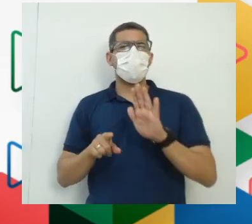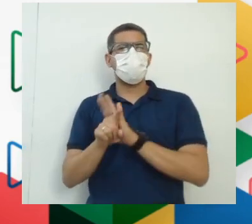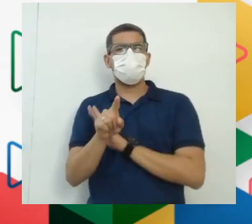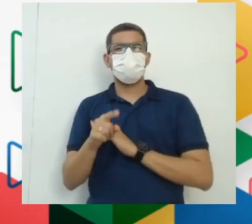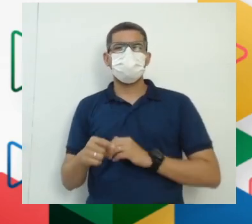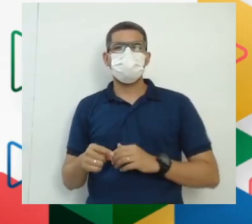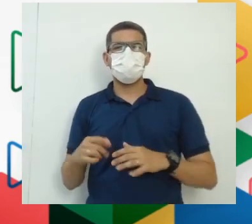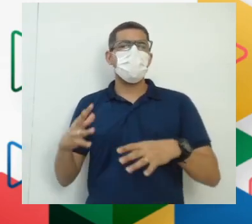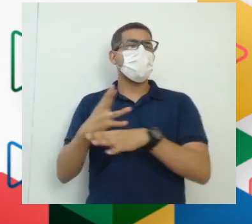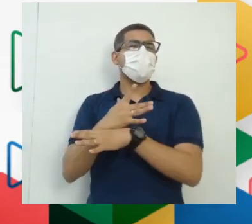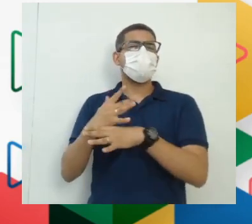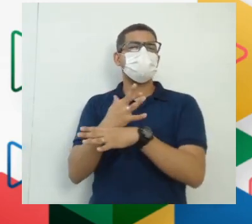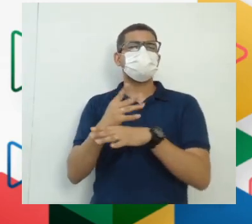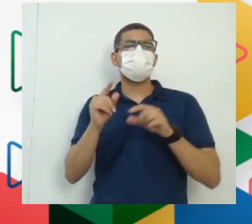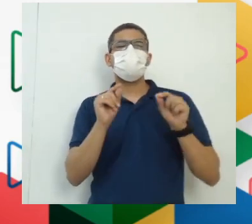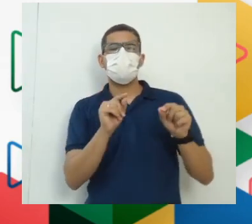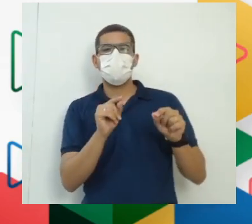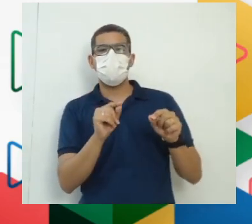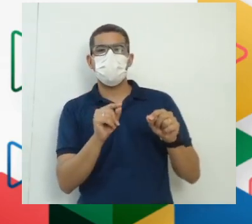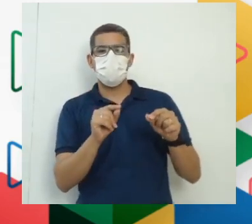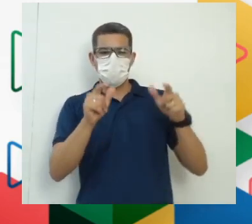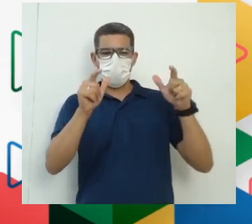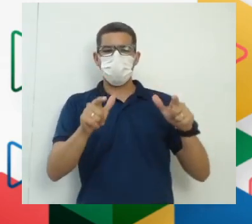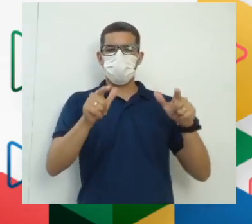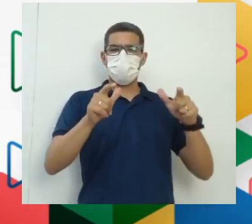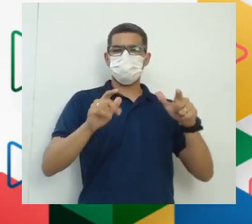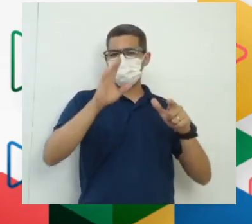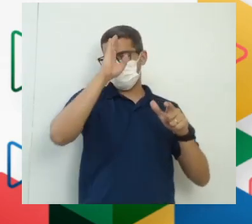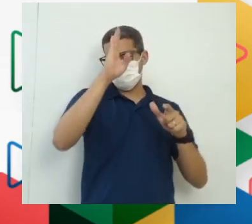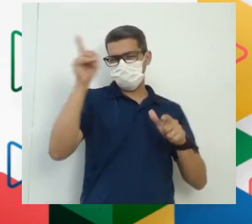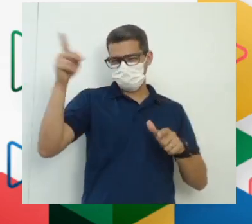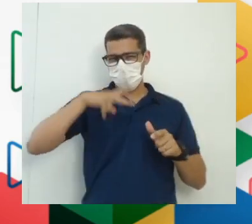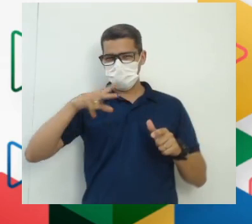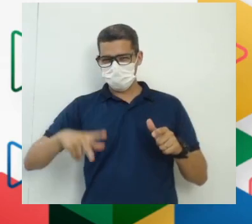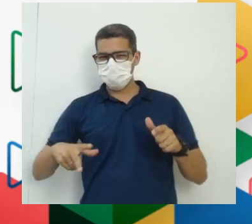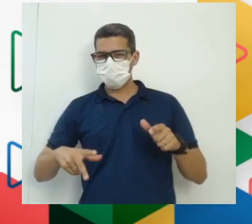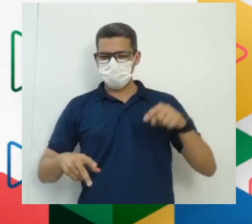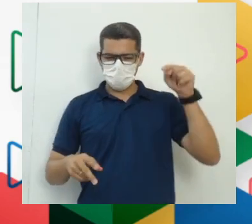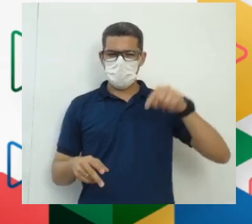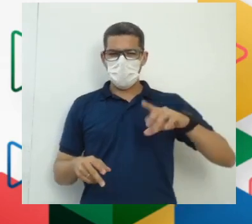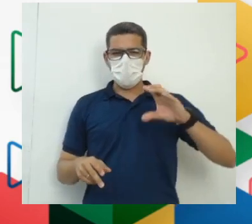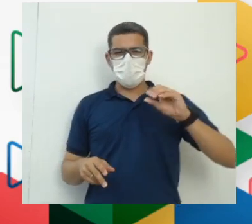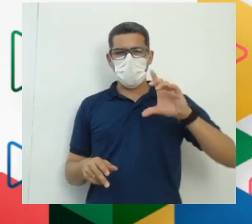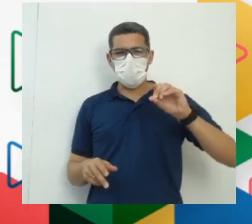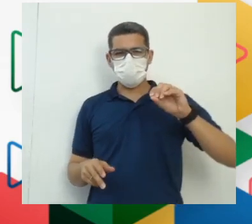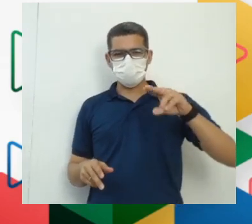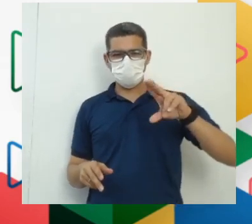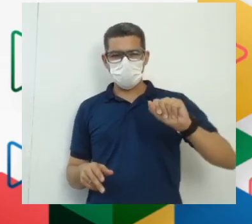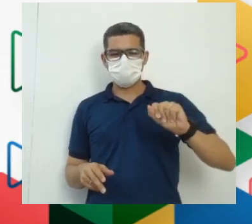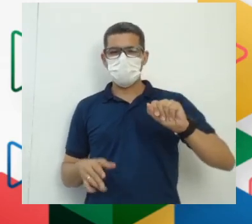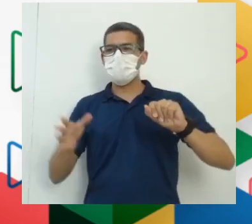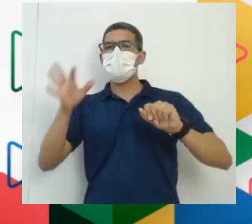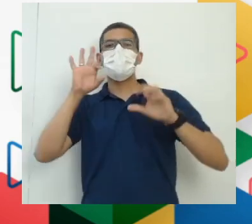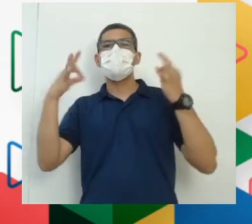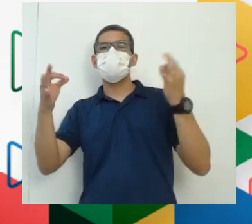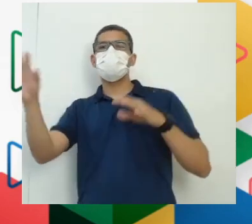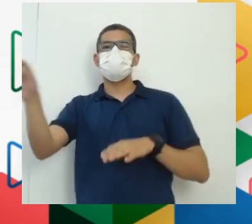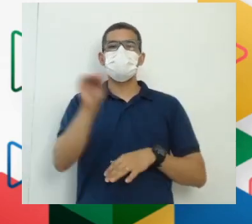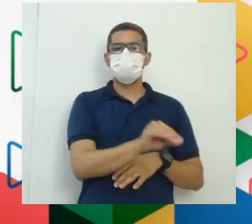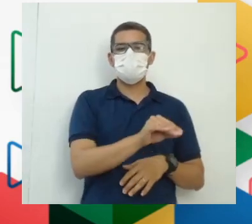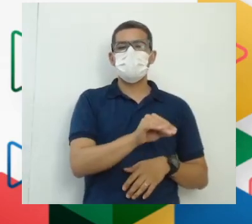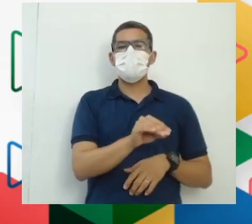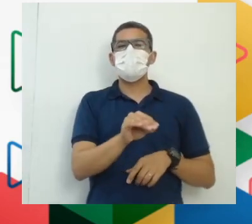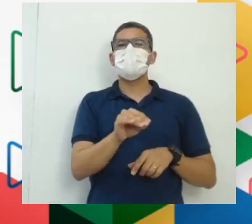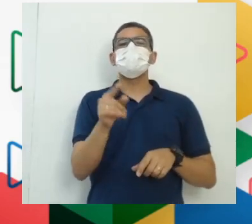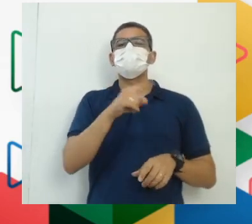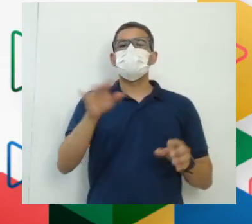a metrópole? Continua sendo Portugal, lá, e nós aqui a colônia, ou se a família veio para cá, agora a gente passou a